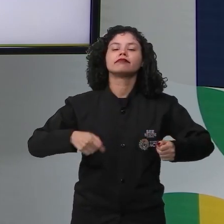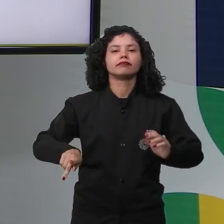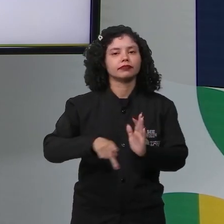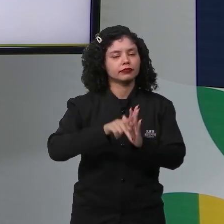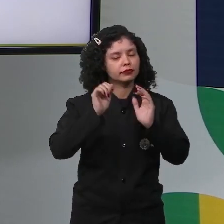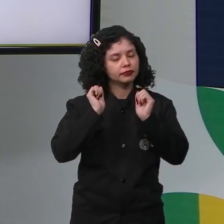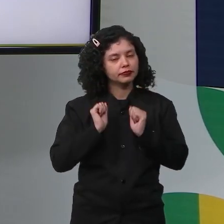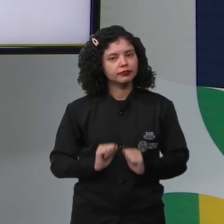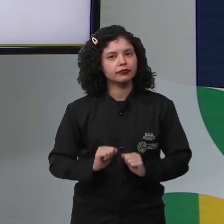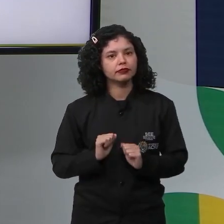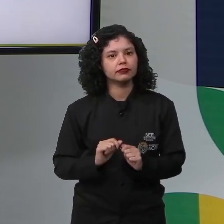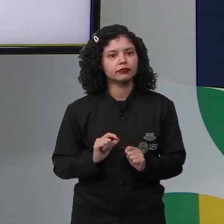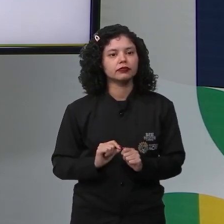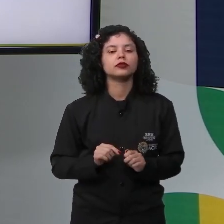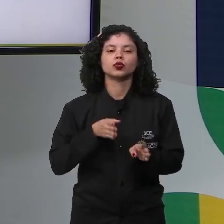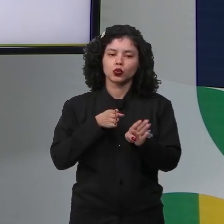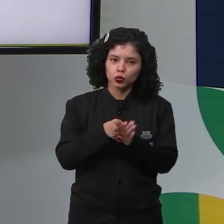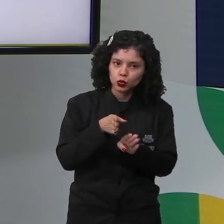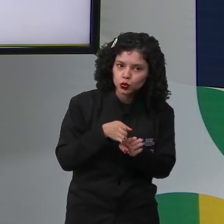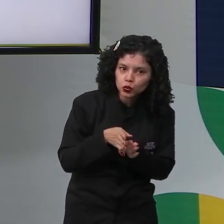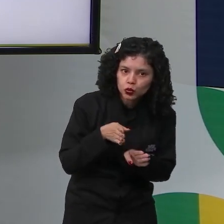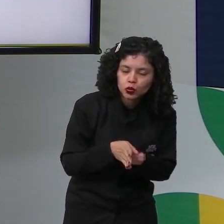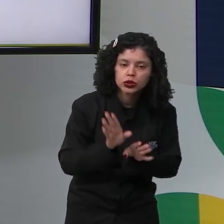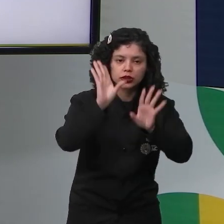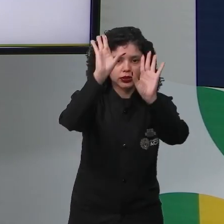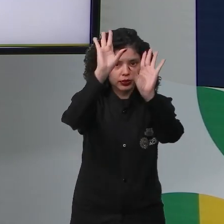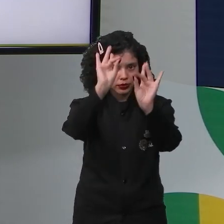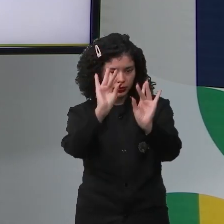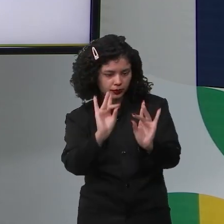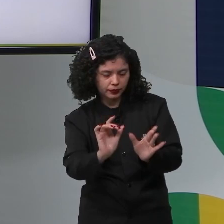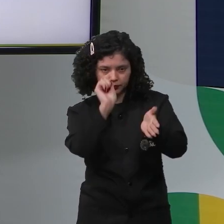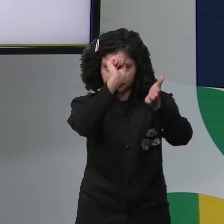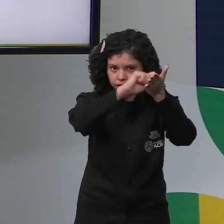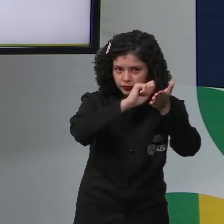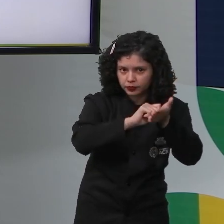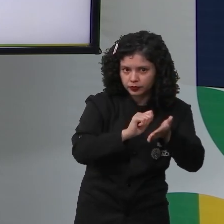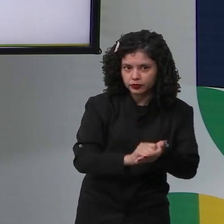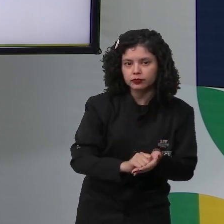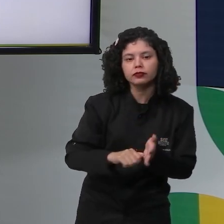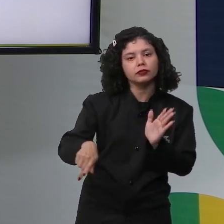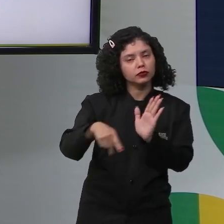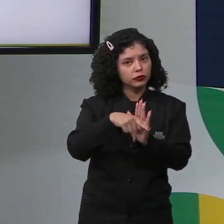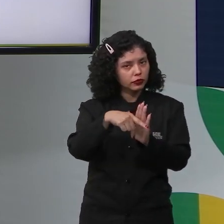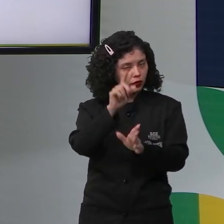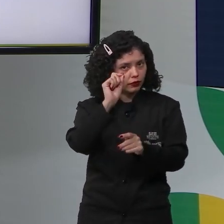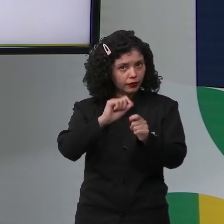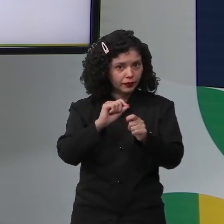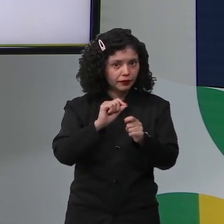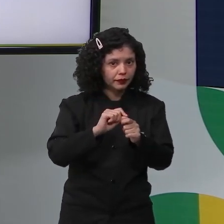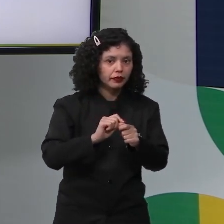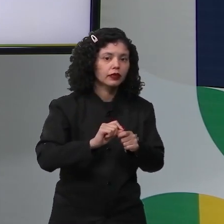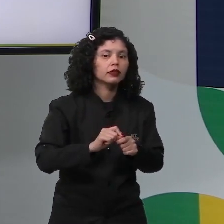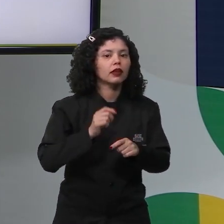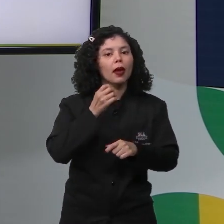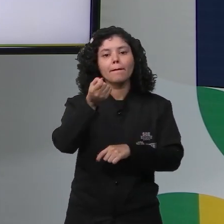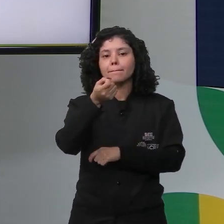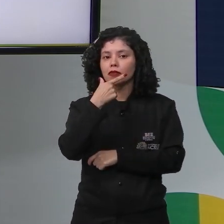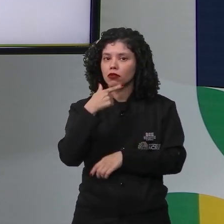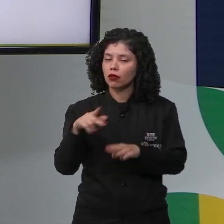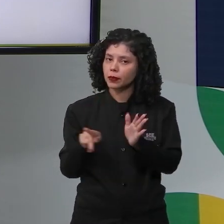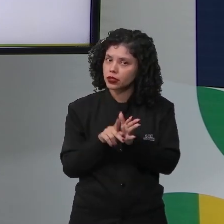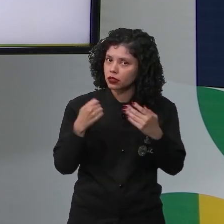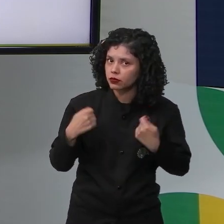que possa orientá-lo, descrever um tratamento a ser realizado, as medicações